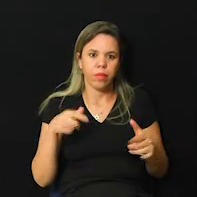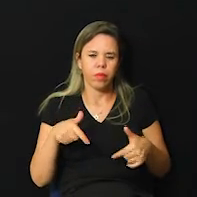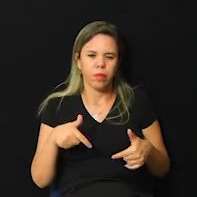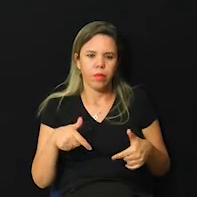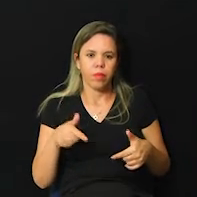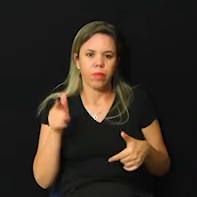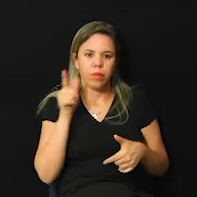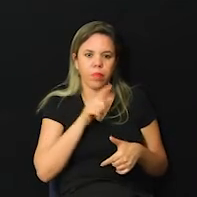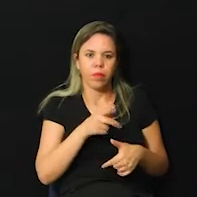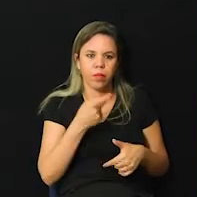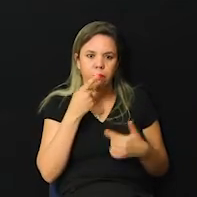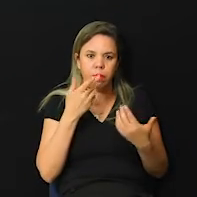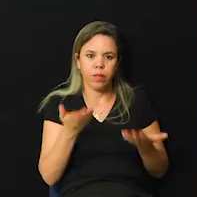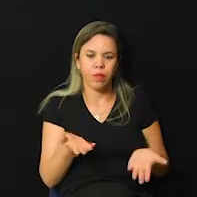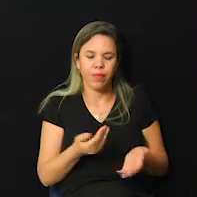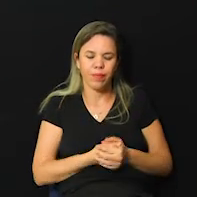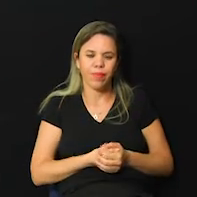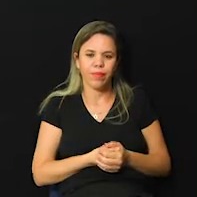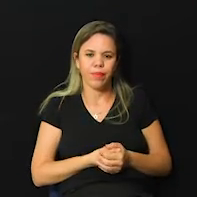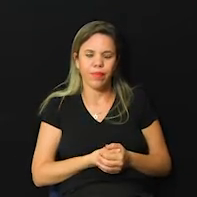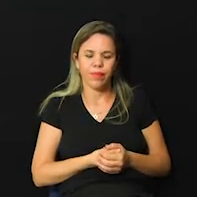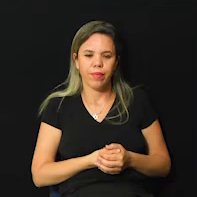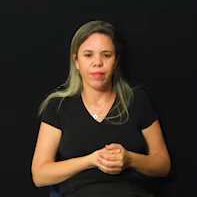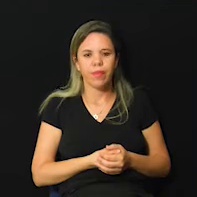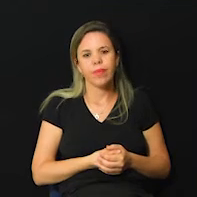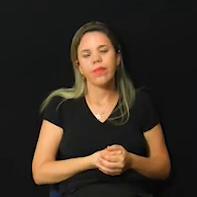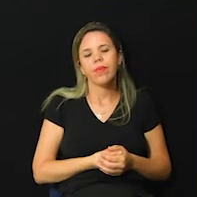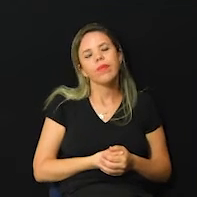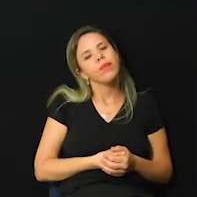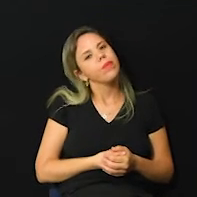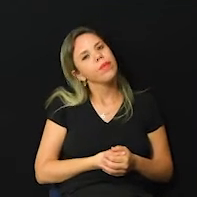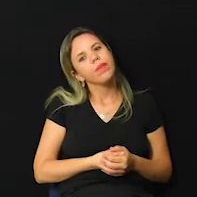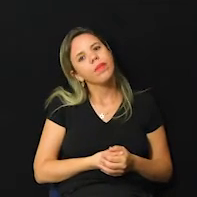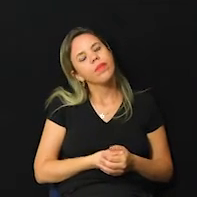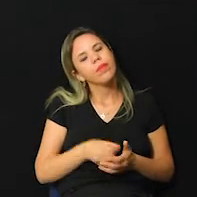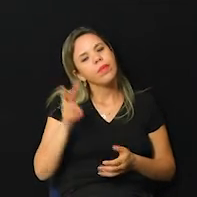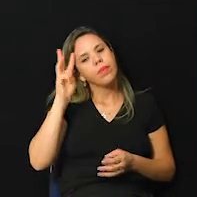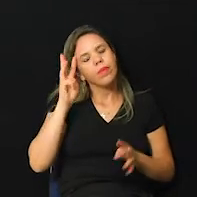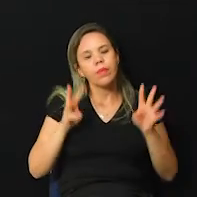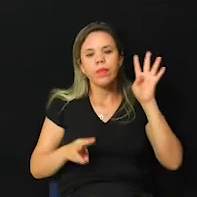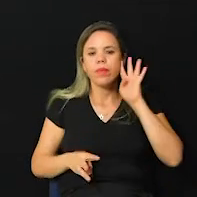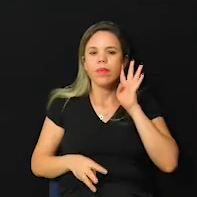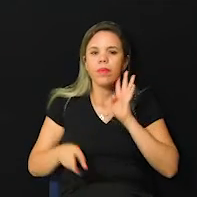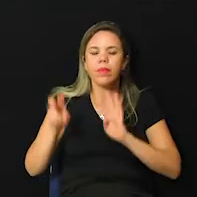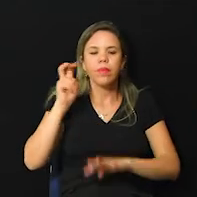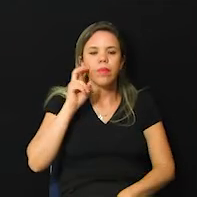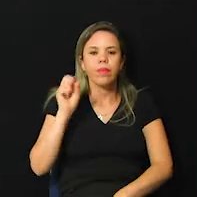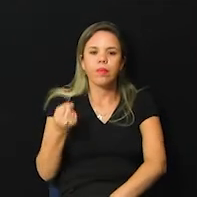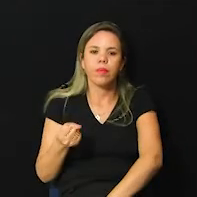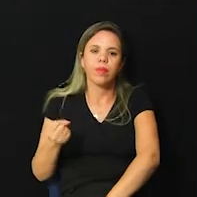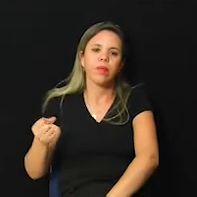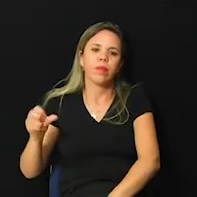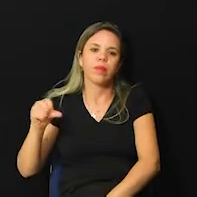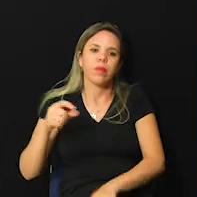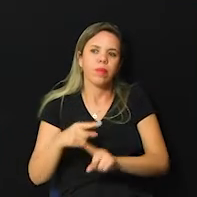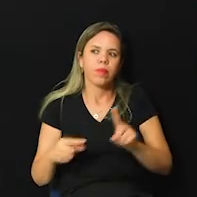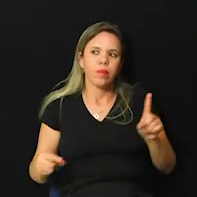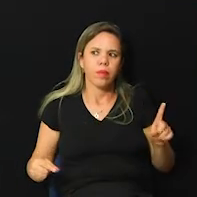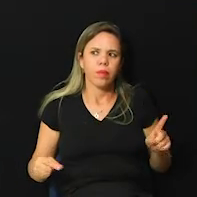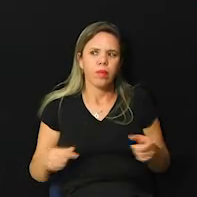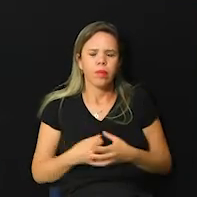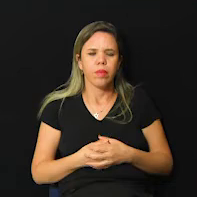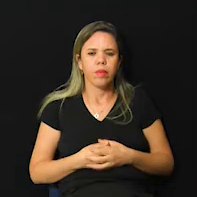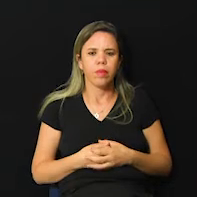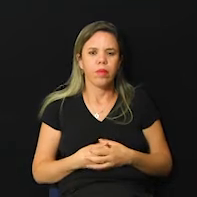de manhã não trabalho que eu consegui falar com vocês aí eu trabalho de terça quarta e quinta das 8:00